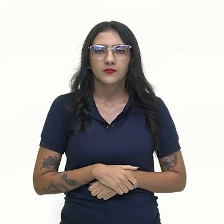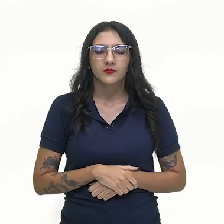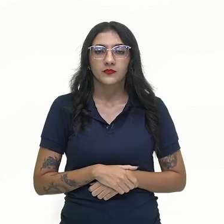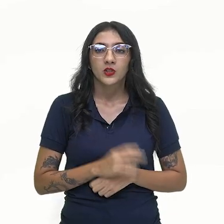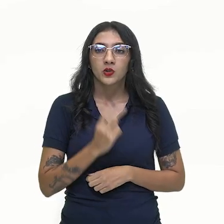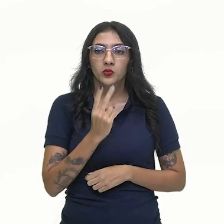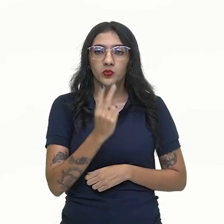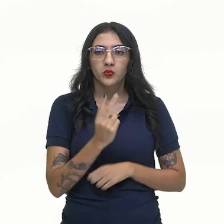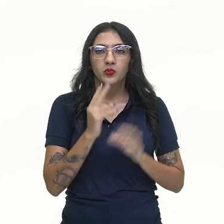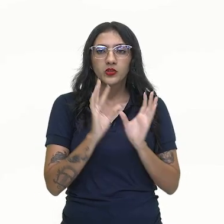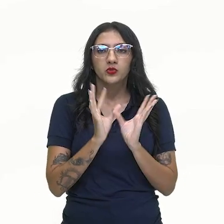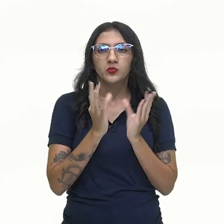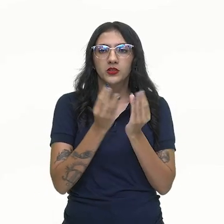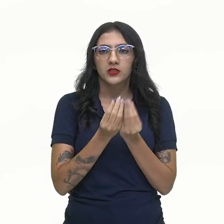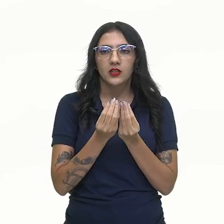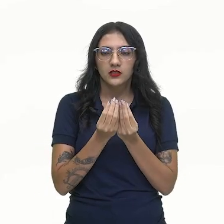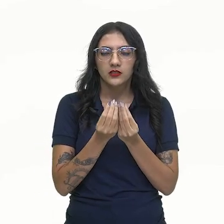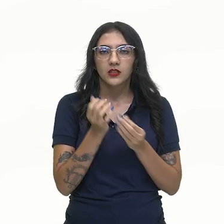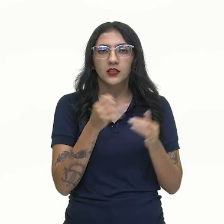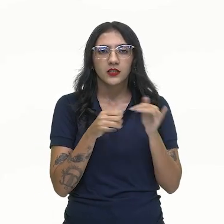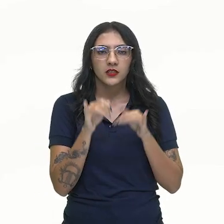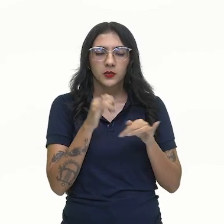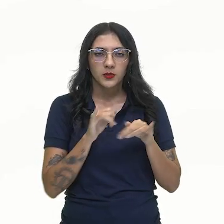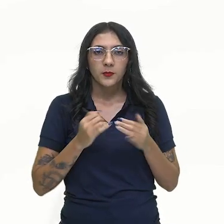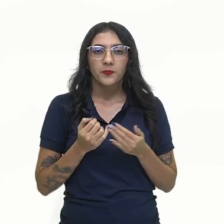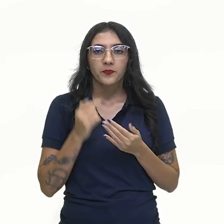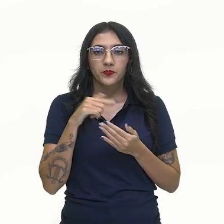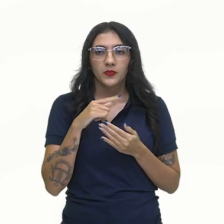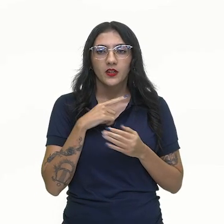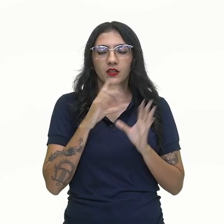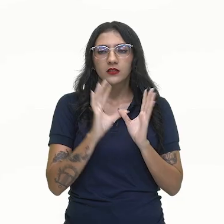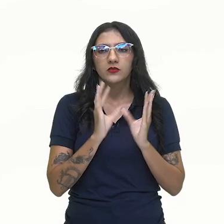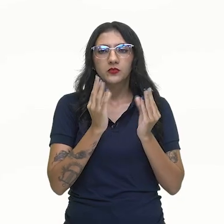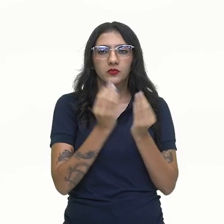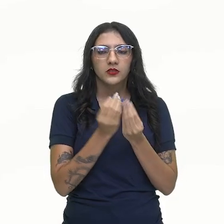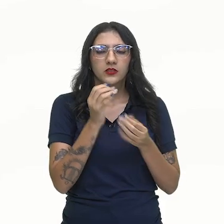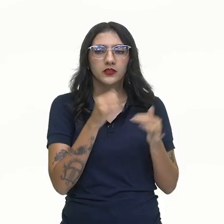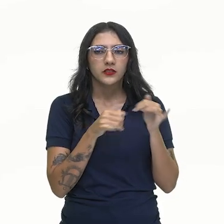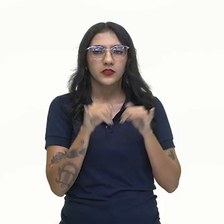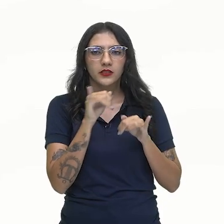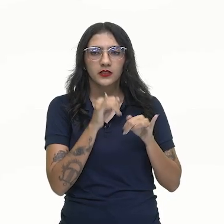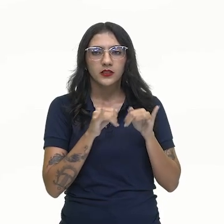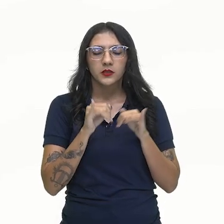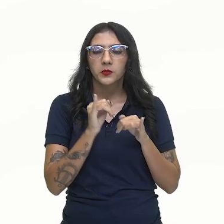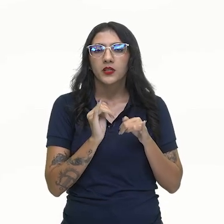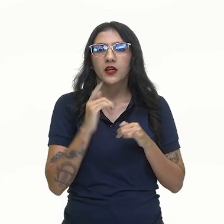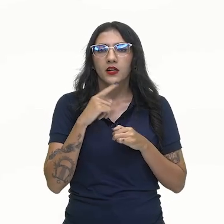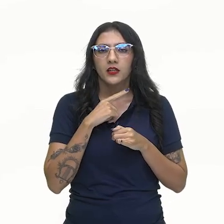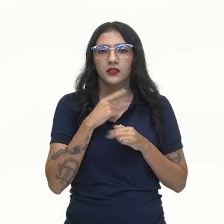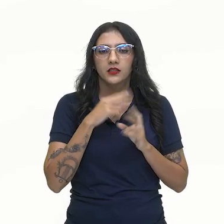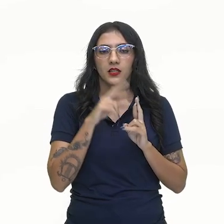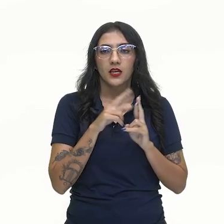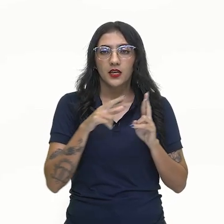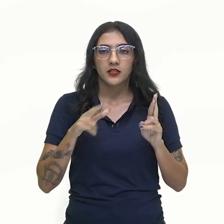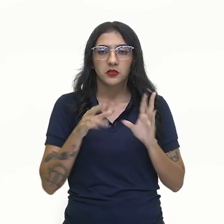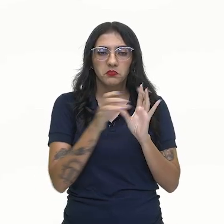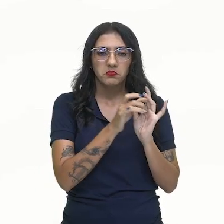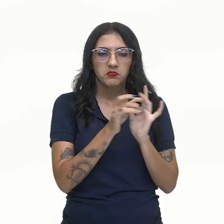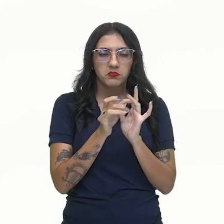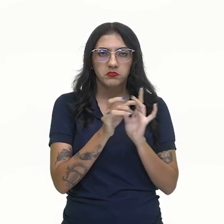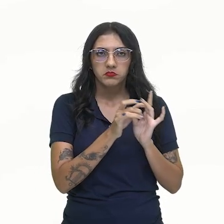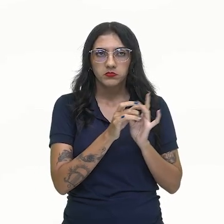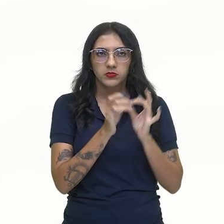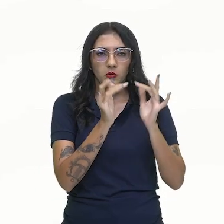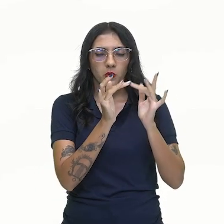duas substâncias químicas. Essas substâncias químicas vão reagir entre si e